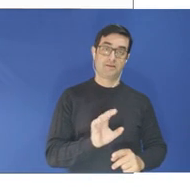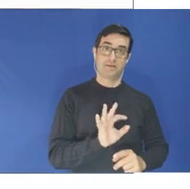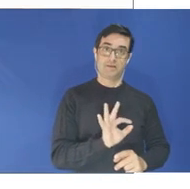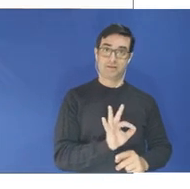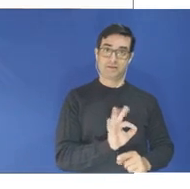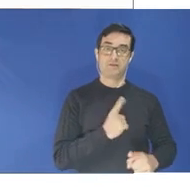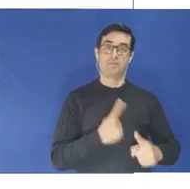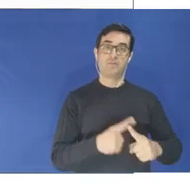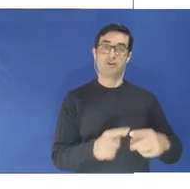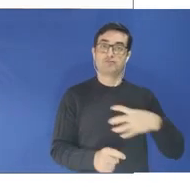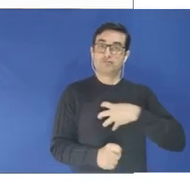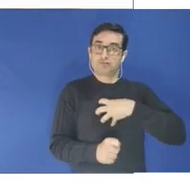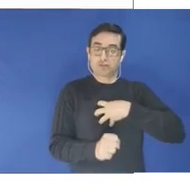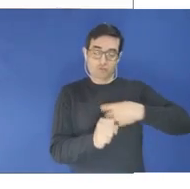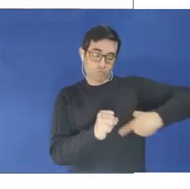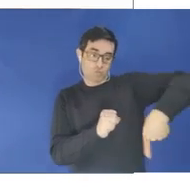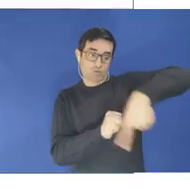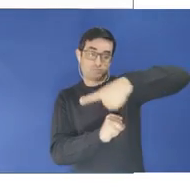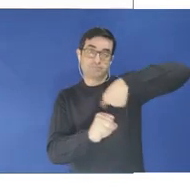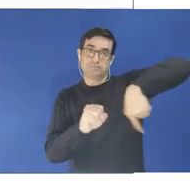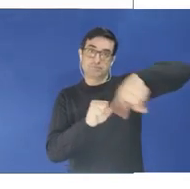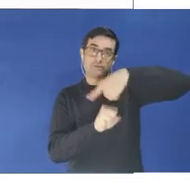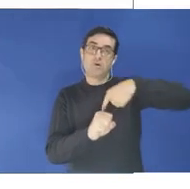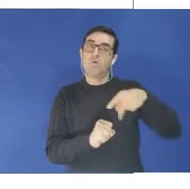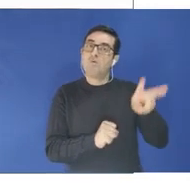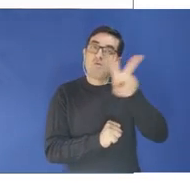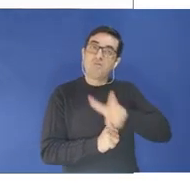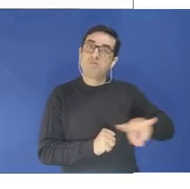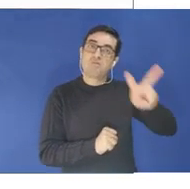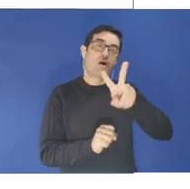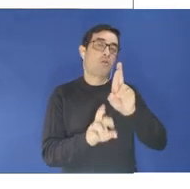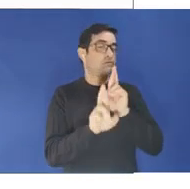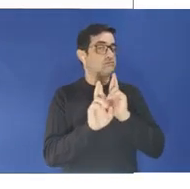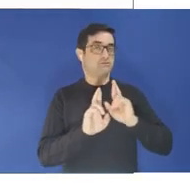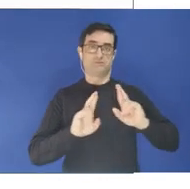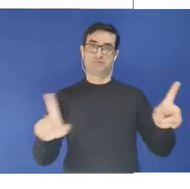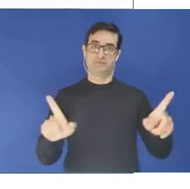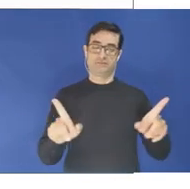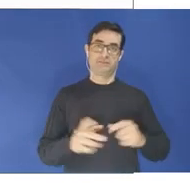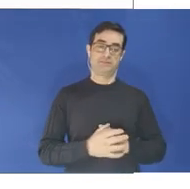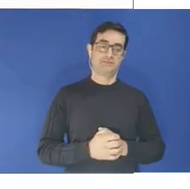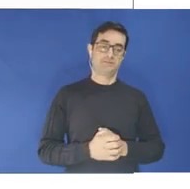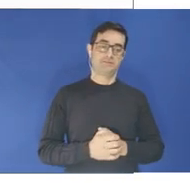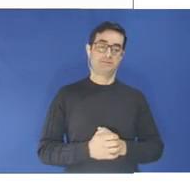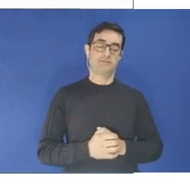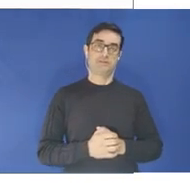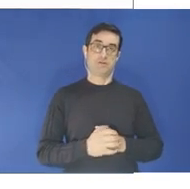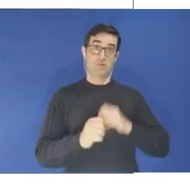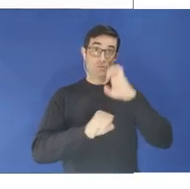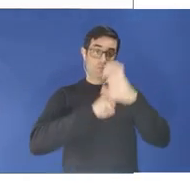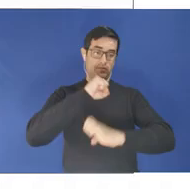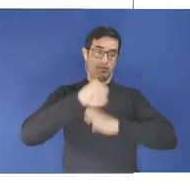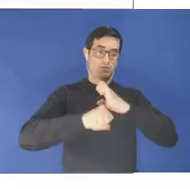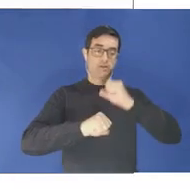se deve ao formato dos orbitais, né? Eles vão ter outro parâmetro de blindagem. Então, se